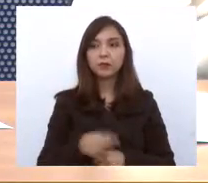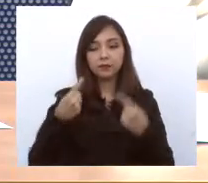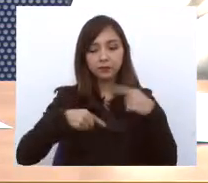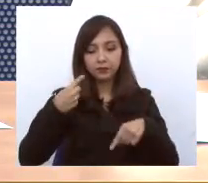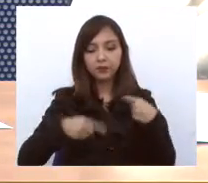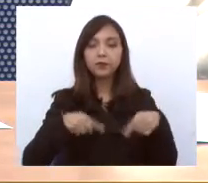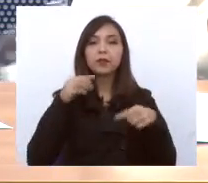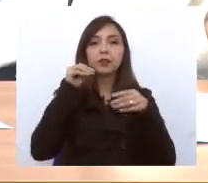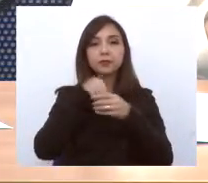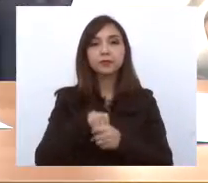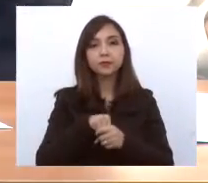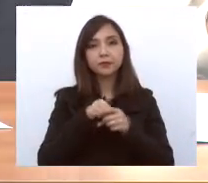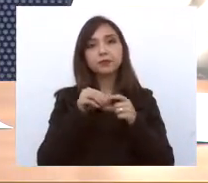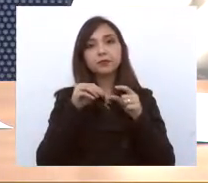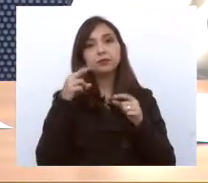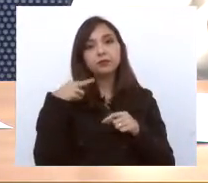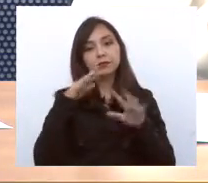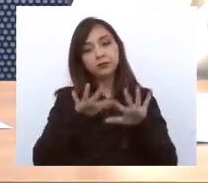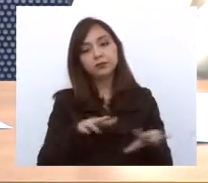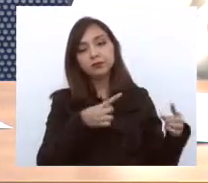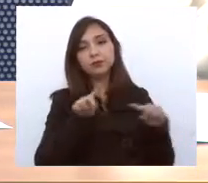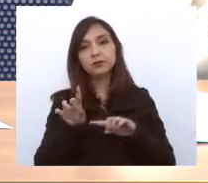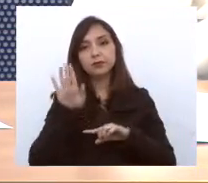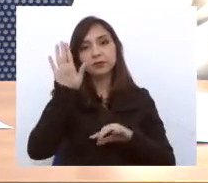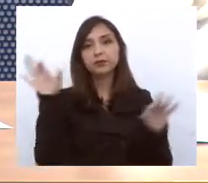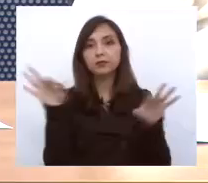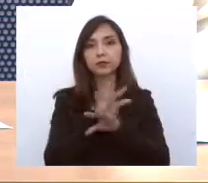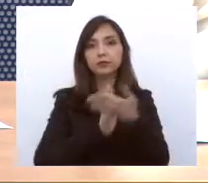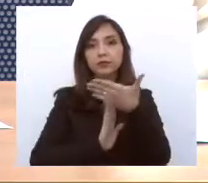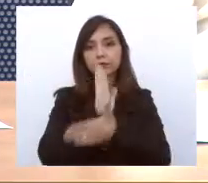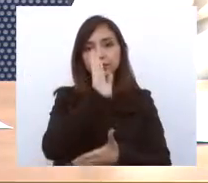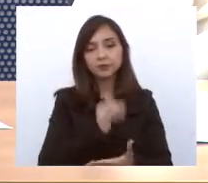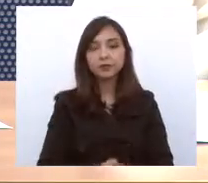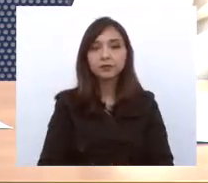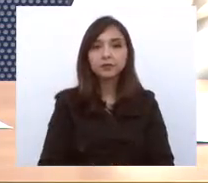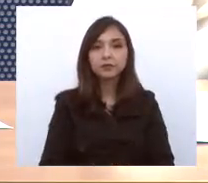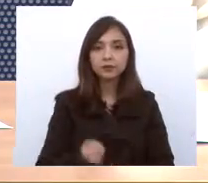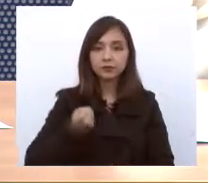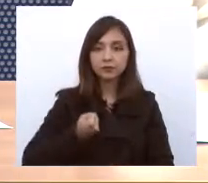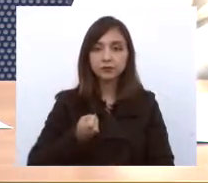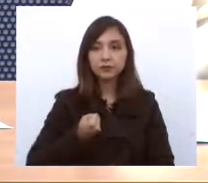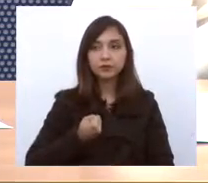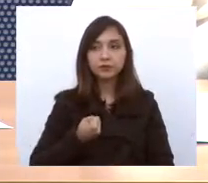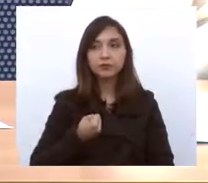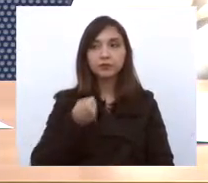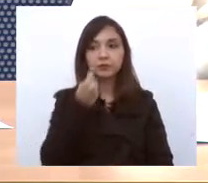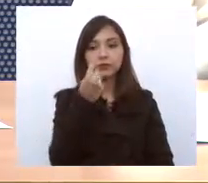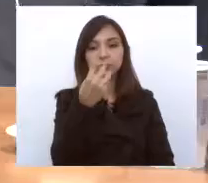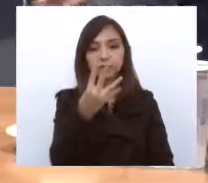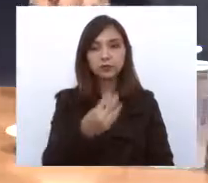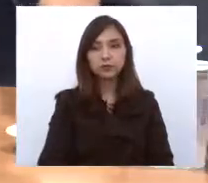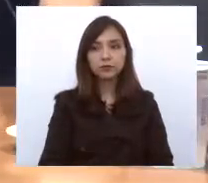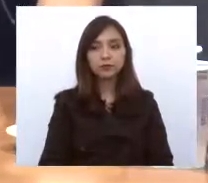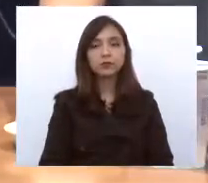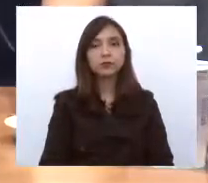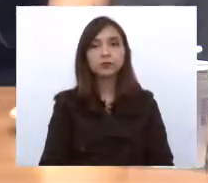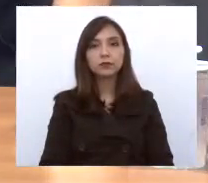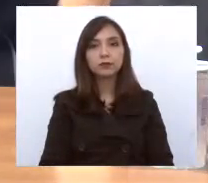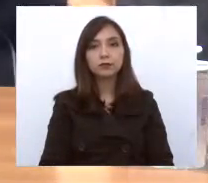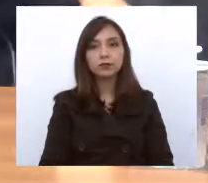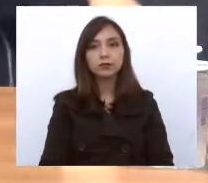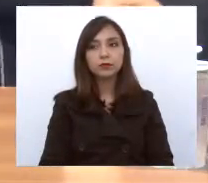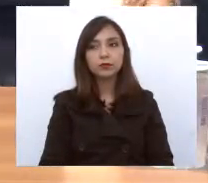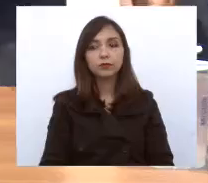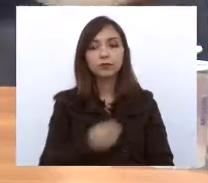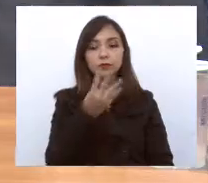discussão, encerrada a discussão e votação. Os vereadores favoráveis permaneçam em comissão, os contrários manifestem. Encerrada a votação, aprovada, encaminhe-se. Item 14. Leitura, discussão e